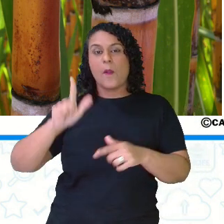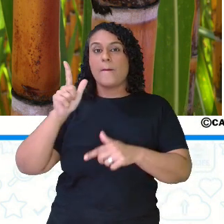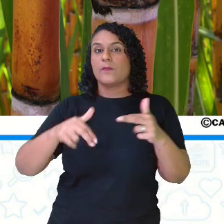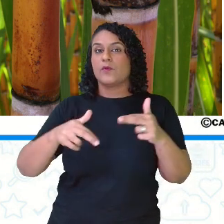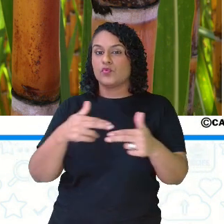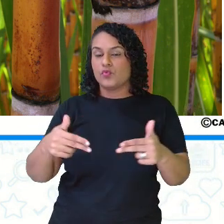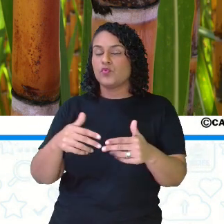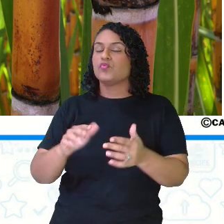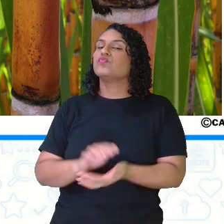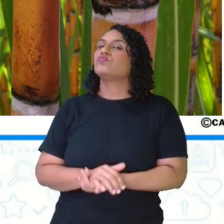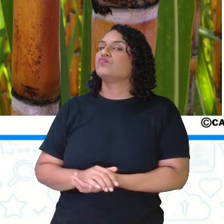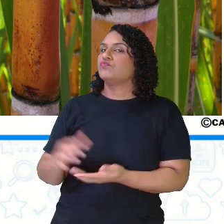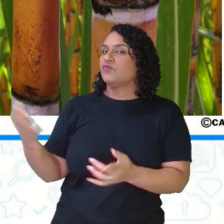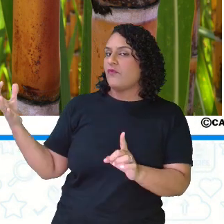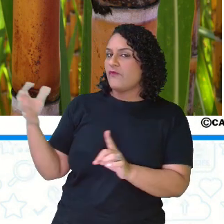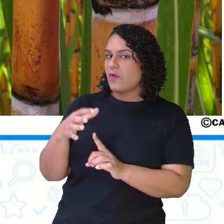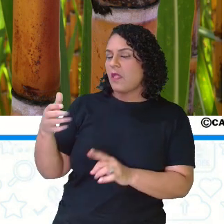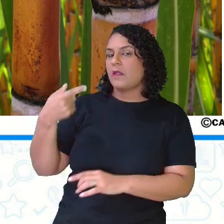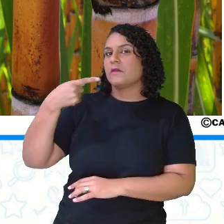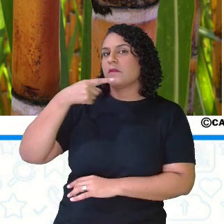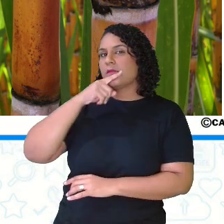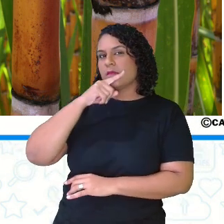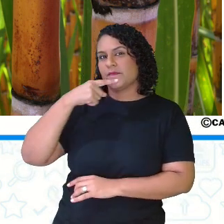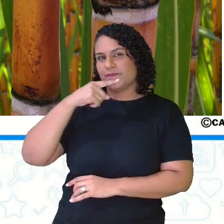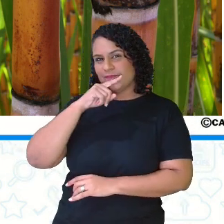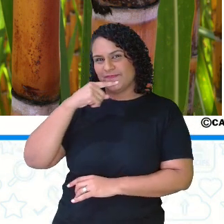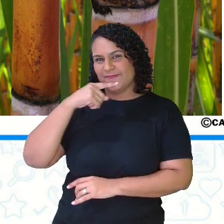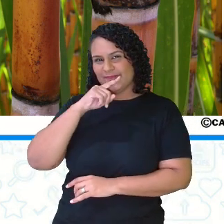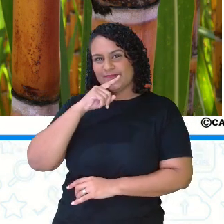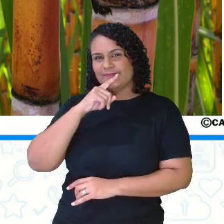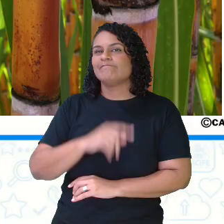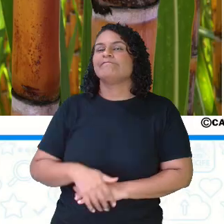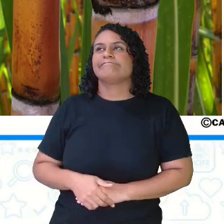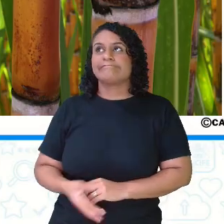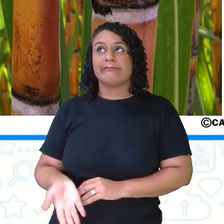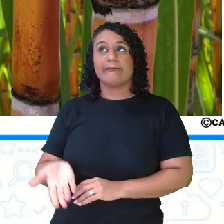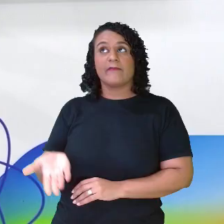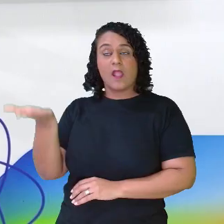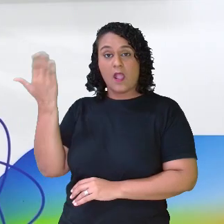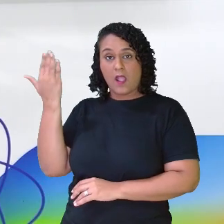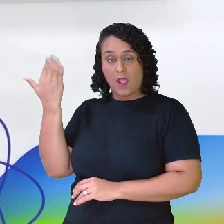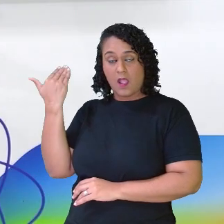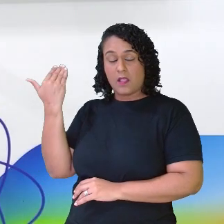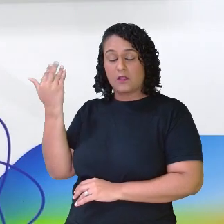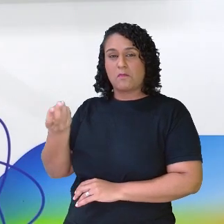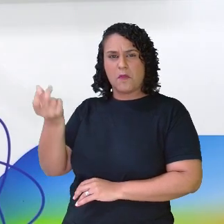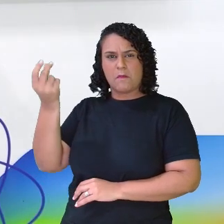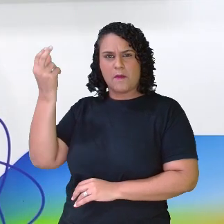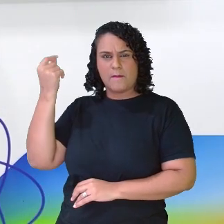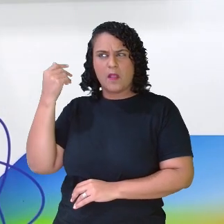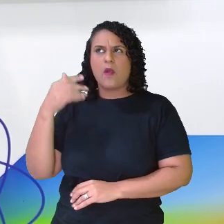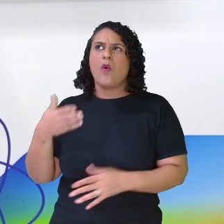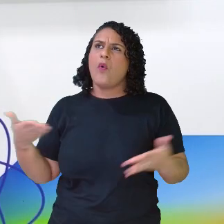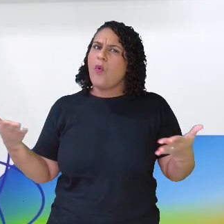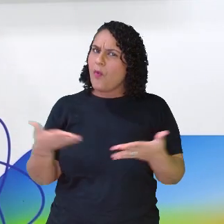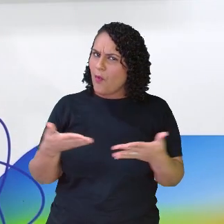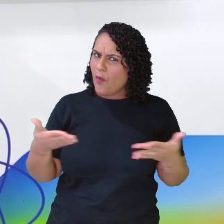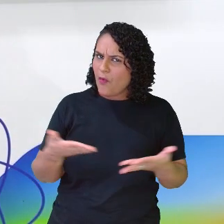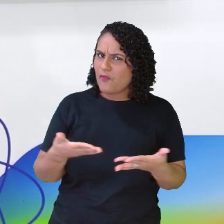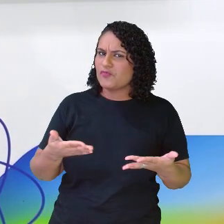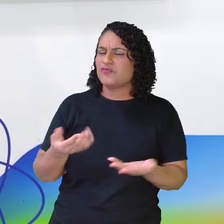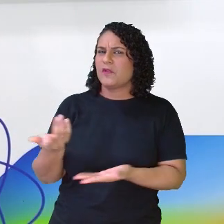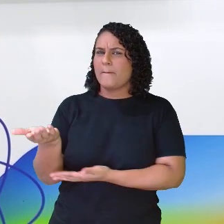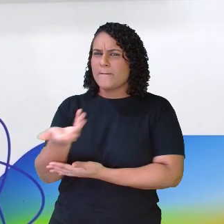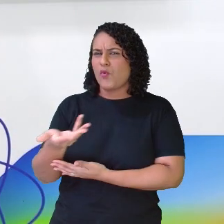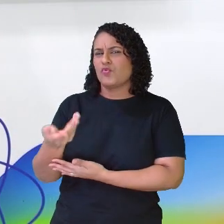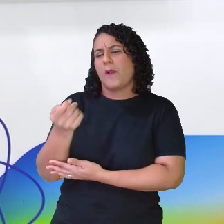vêm aí da cana-de-açúcar, que era produzida, claro, hoje em menores proporções, hoje não